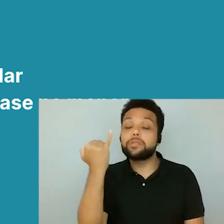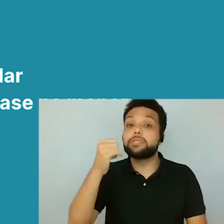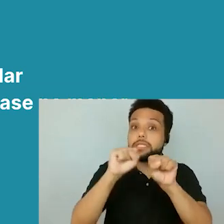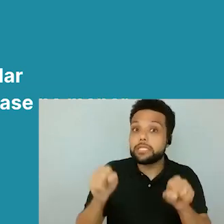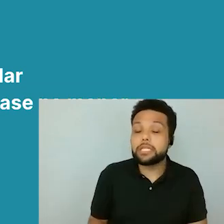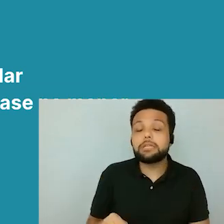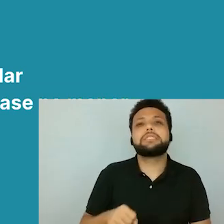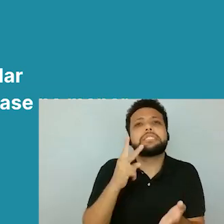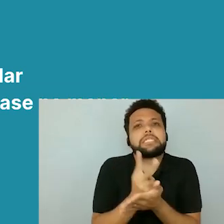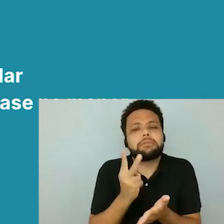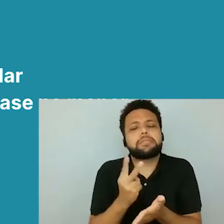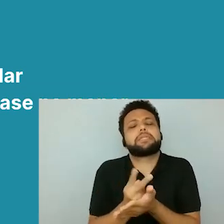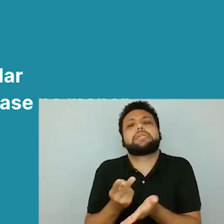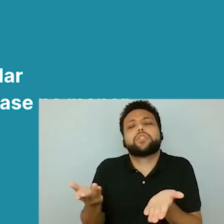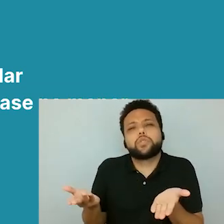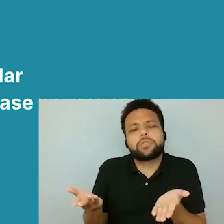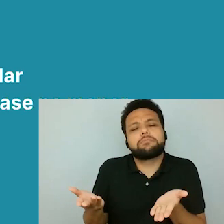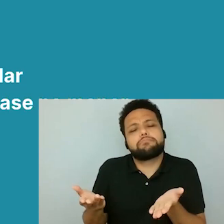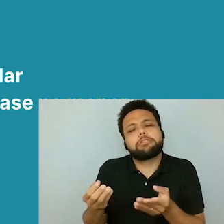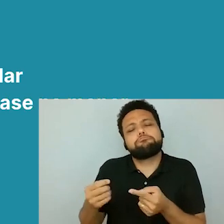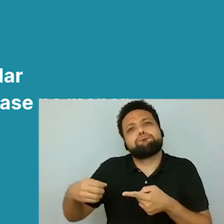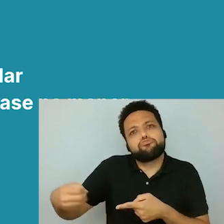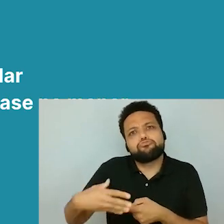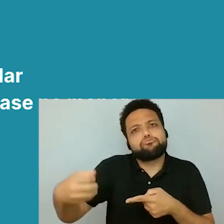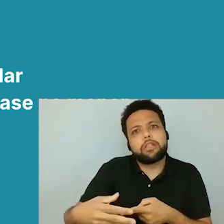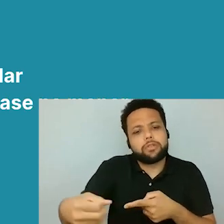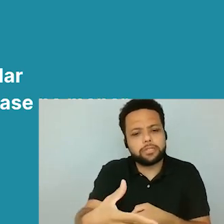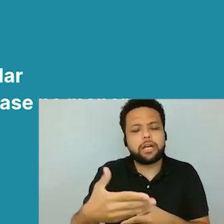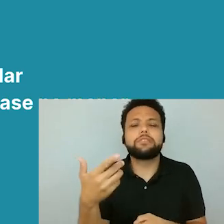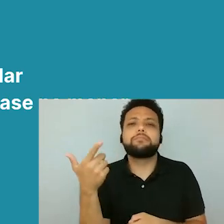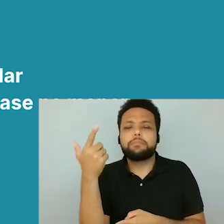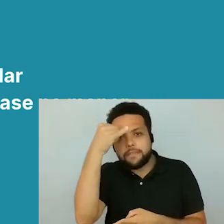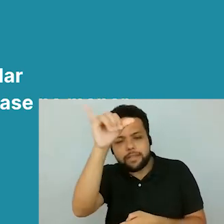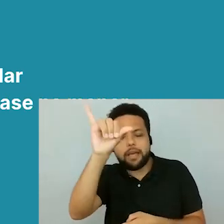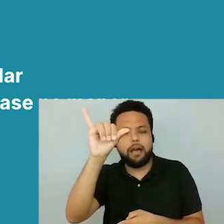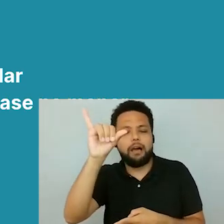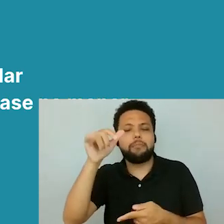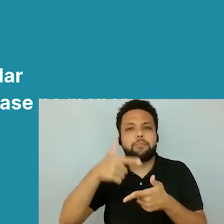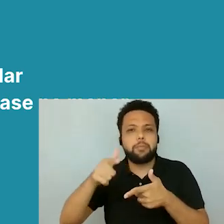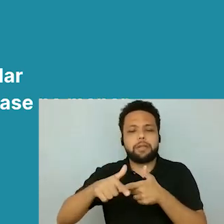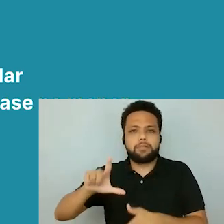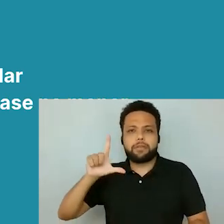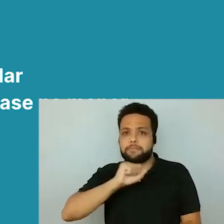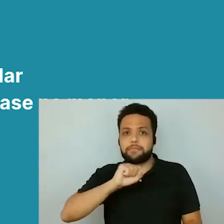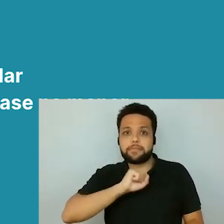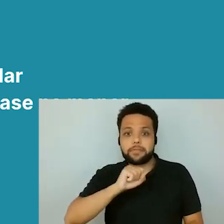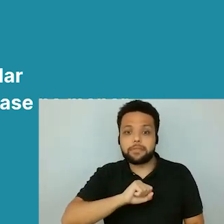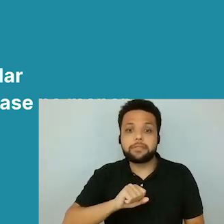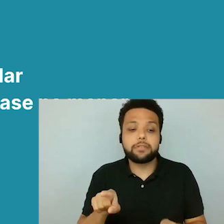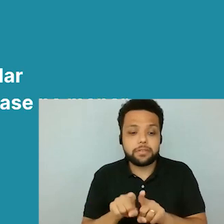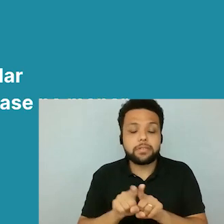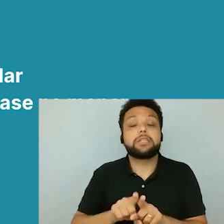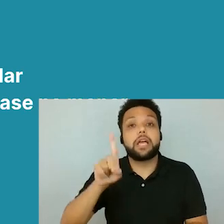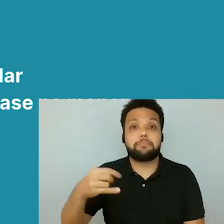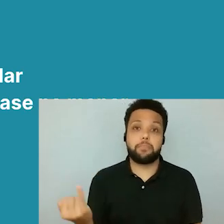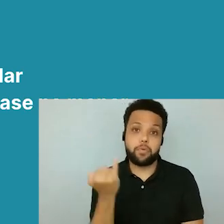sempre atualizados para não gerar nenhuma vulnerabilidade ali com dependências antigas, e o acesso com base no menor privilégio, que é muito